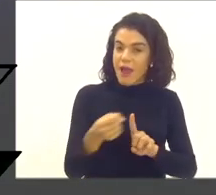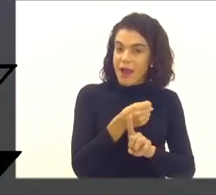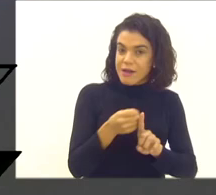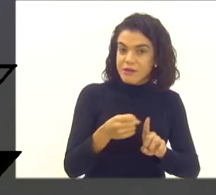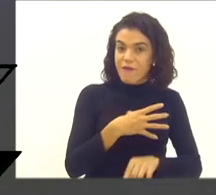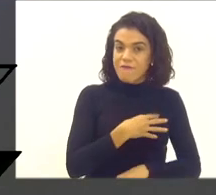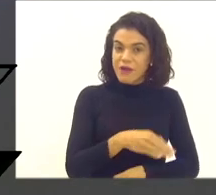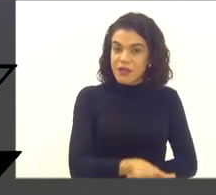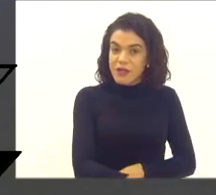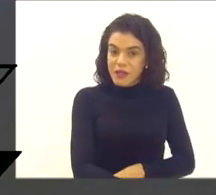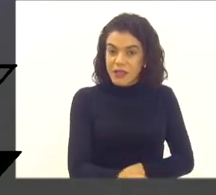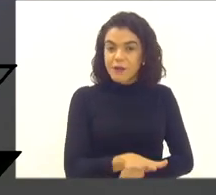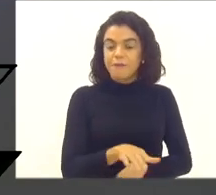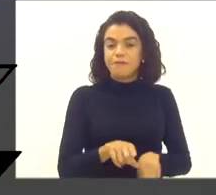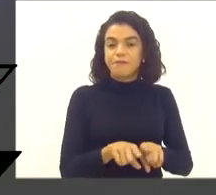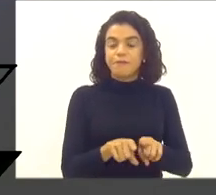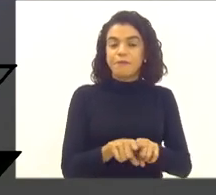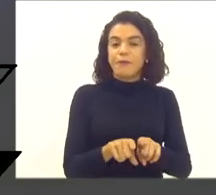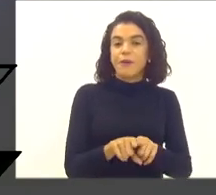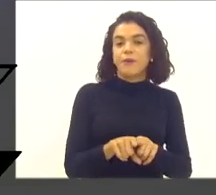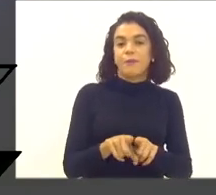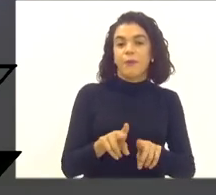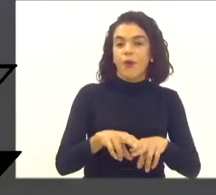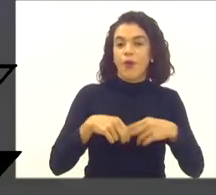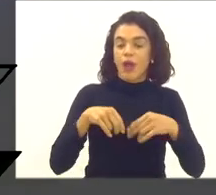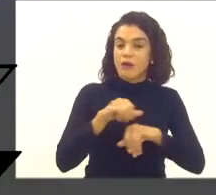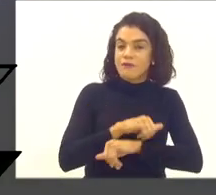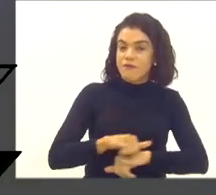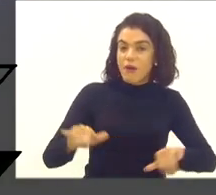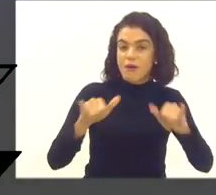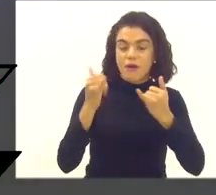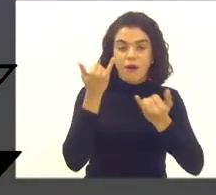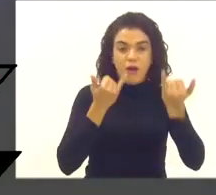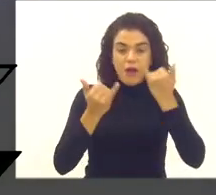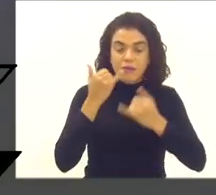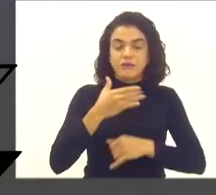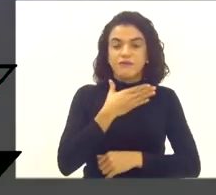a filha dela né é por conta de Notícias falsas